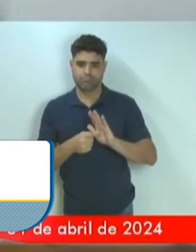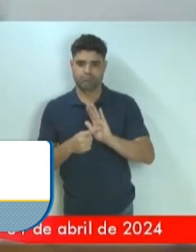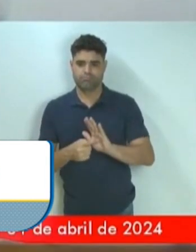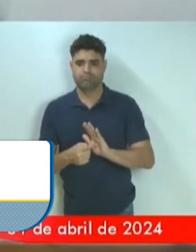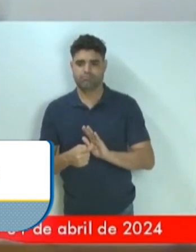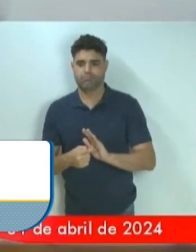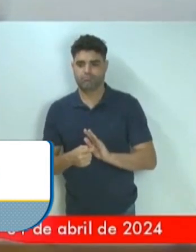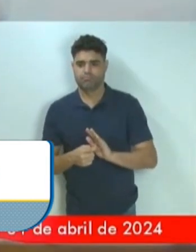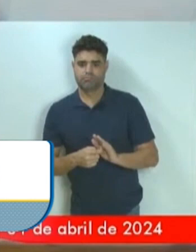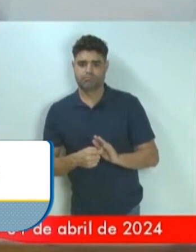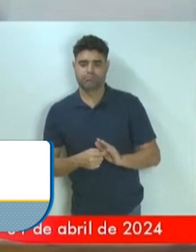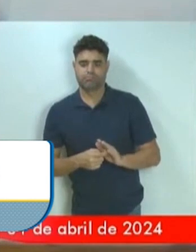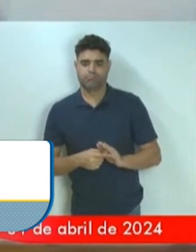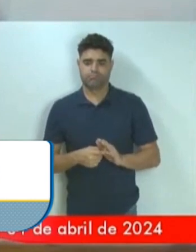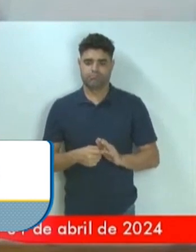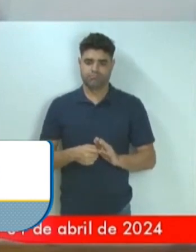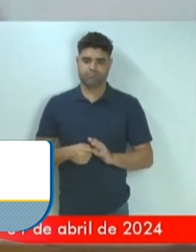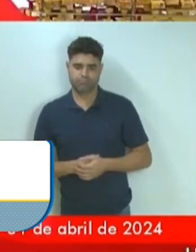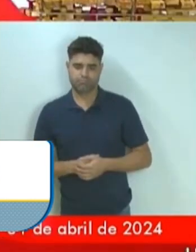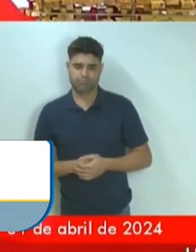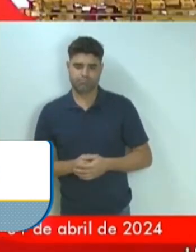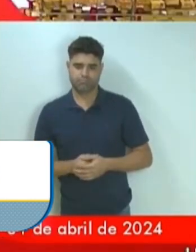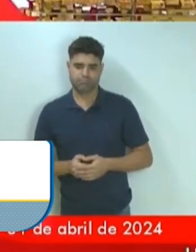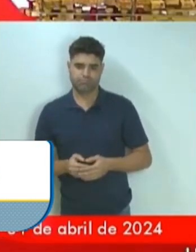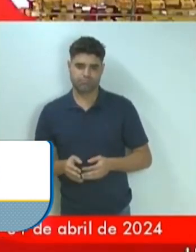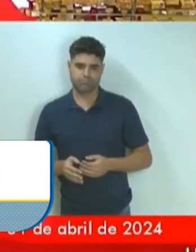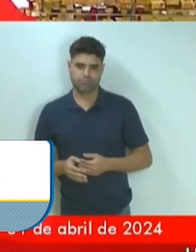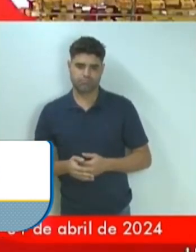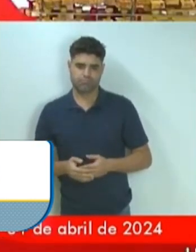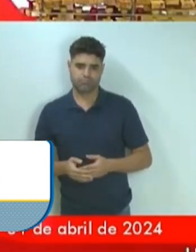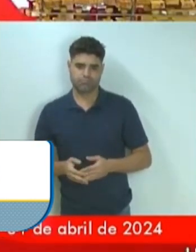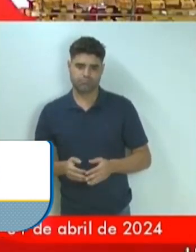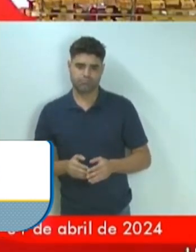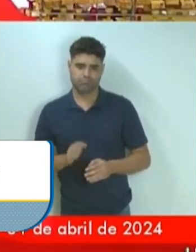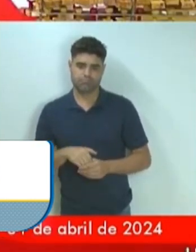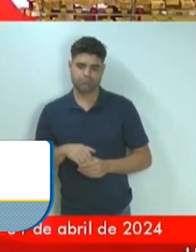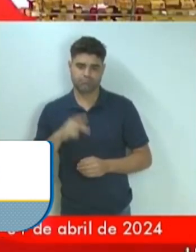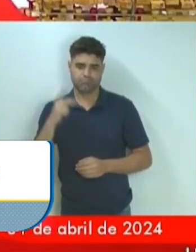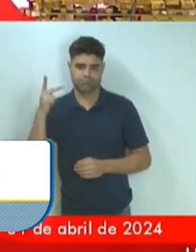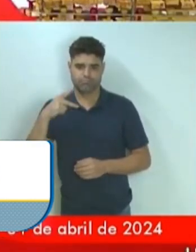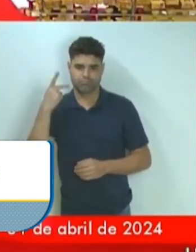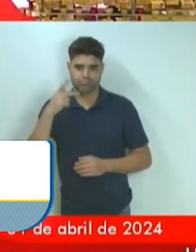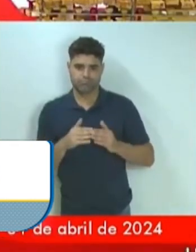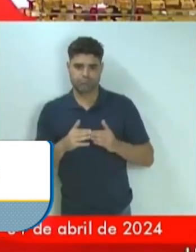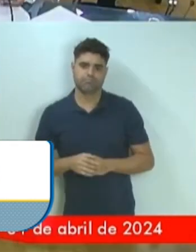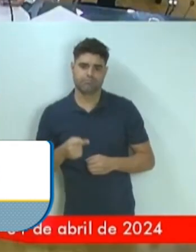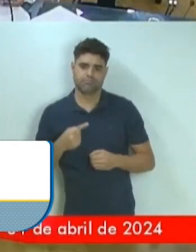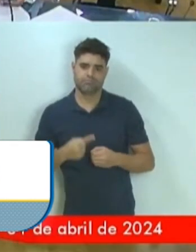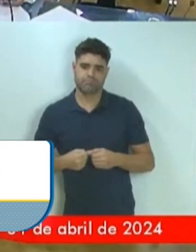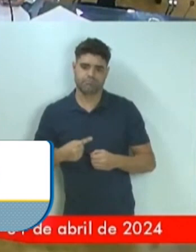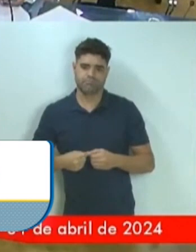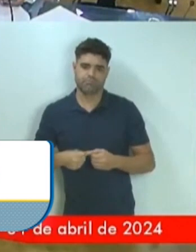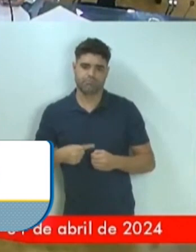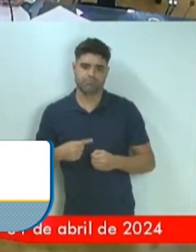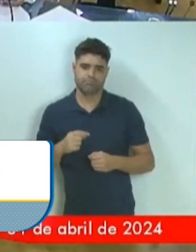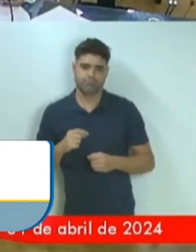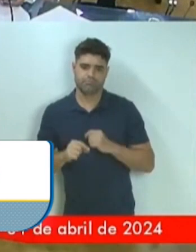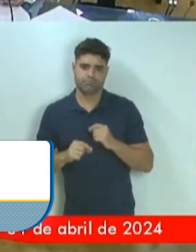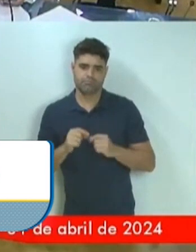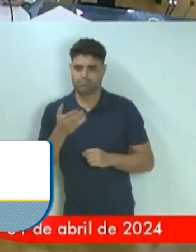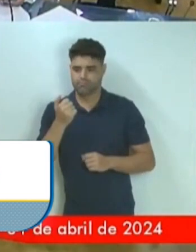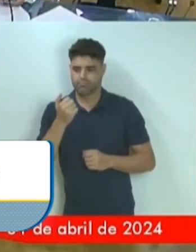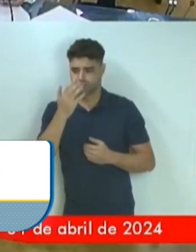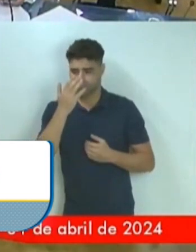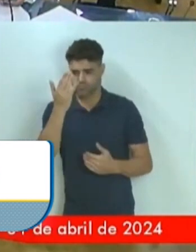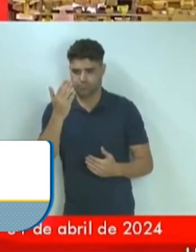R$ 319.980. Então, essa abertura, né, Sandro, do processo de cassação foi aberta. Agora os vereadores, claro, argumentando sobre essa emenda